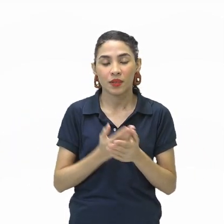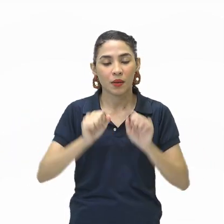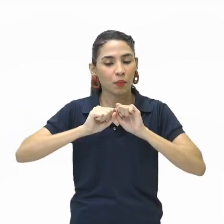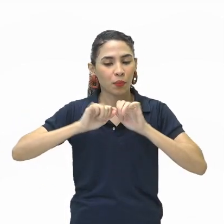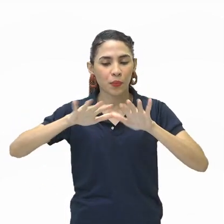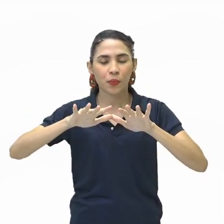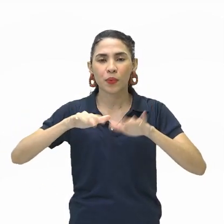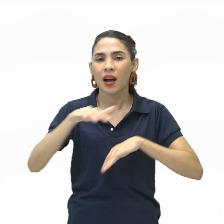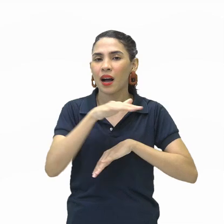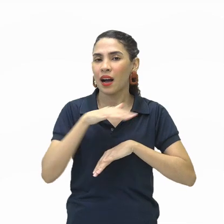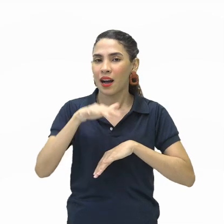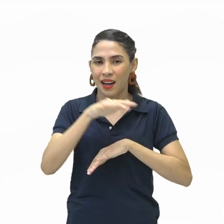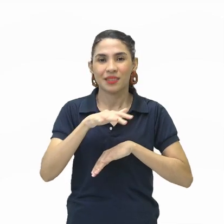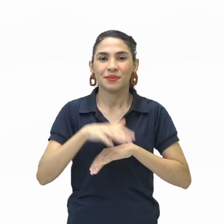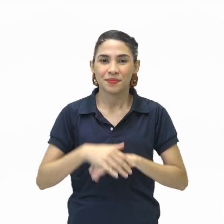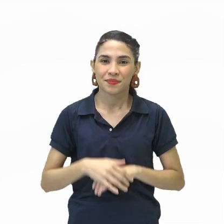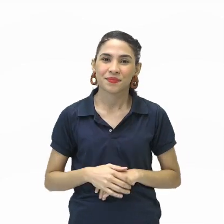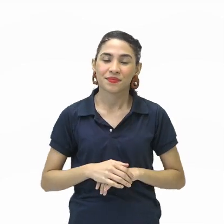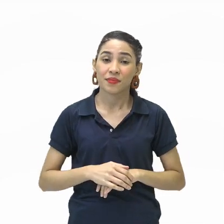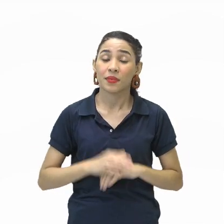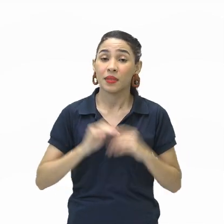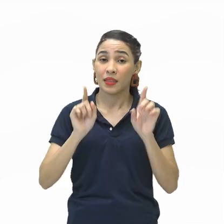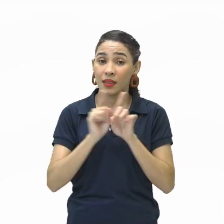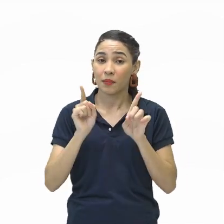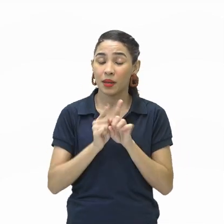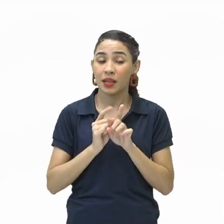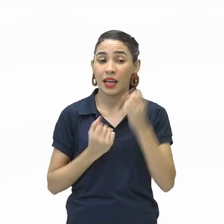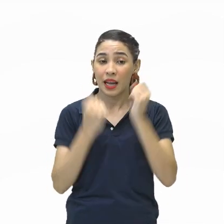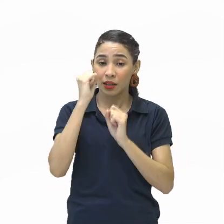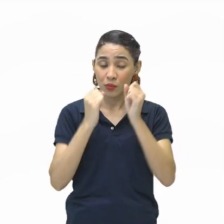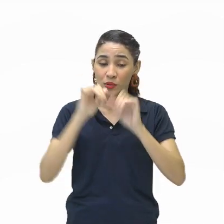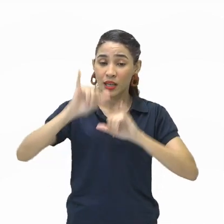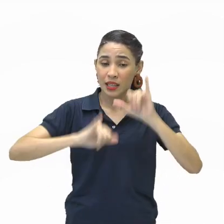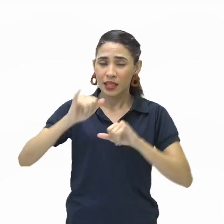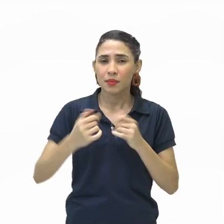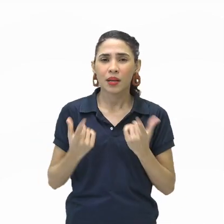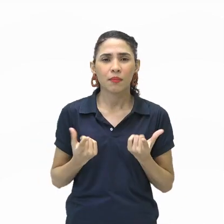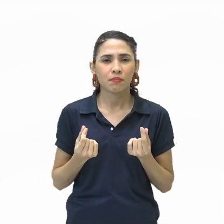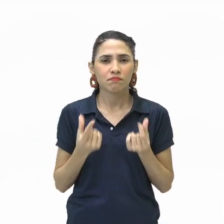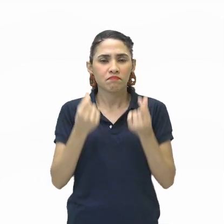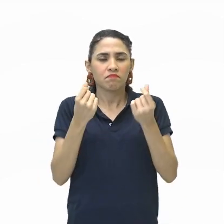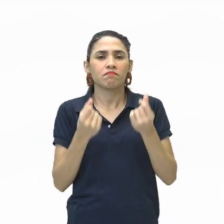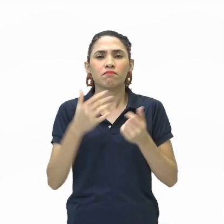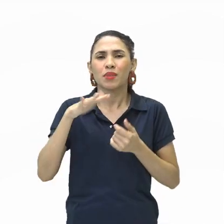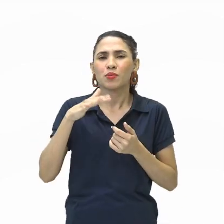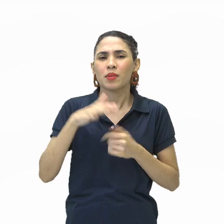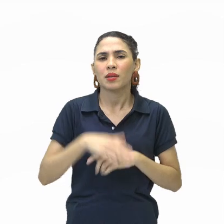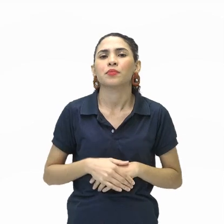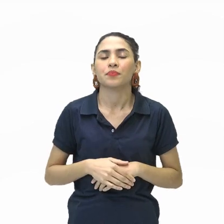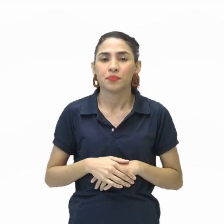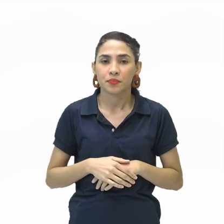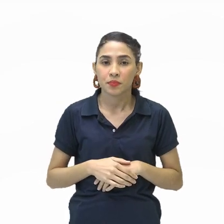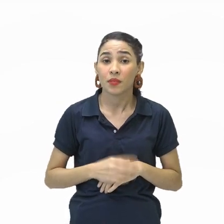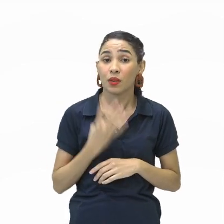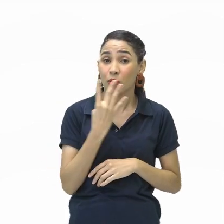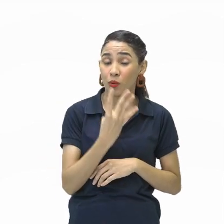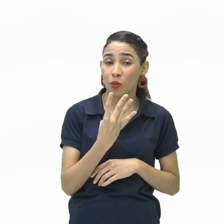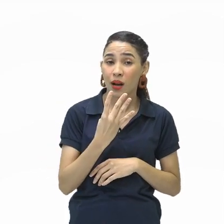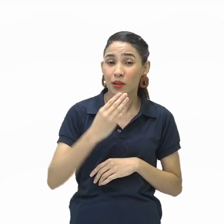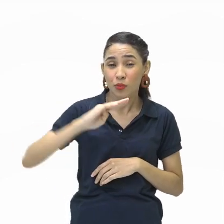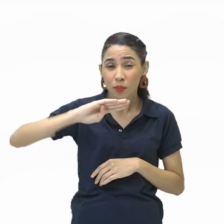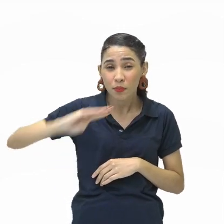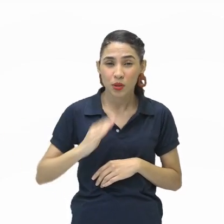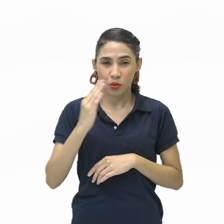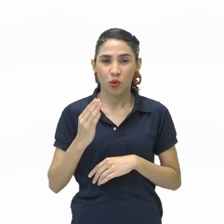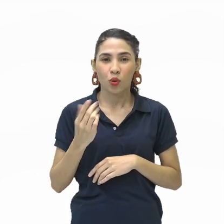espalhada em vários outros ramos. Estima-se que a indústria química faturou aí cerca de 4